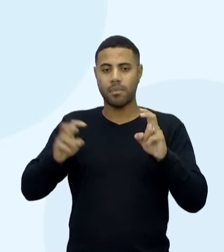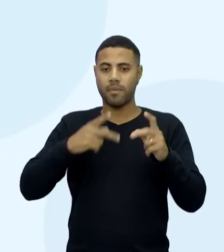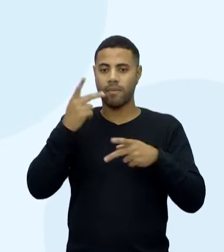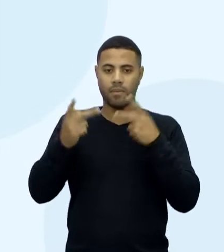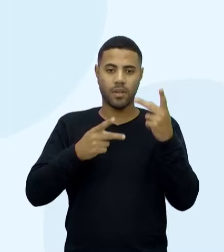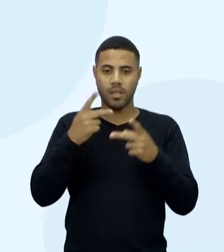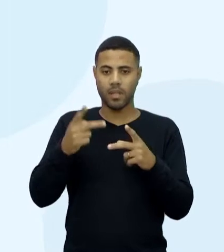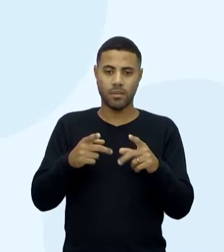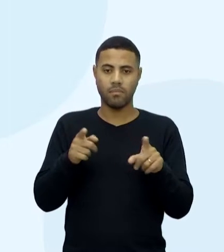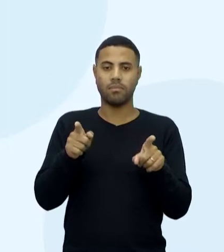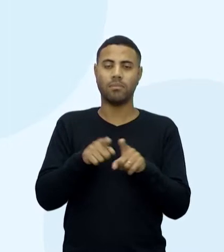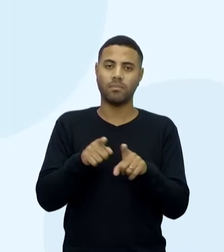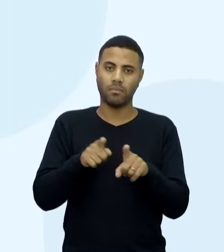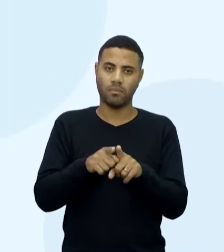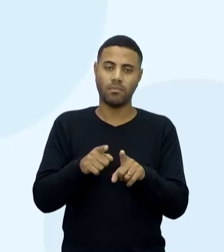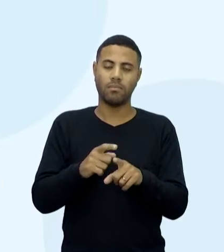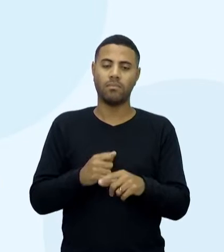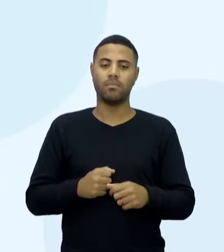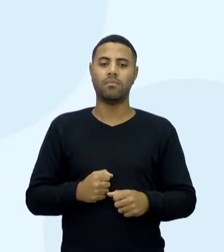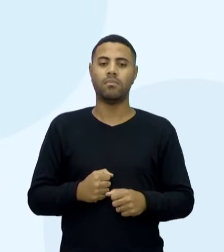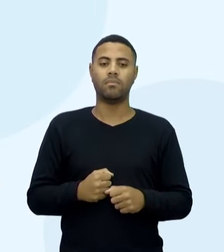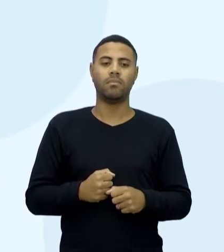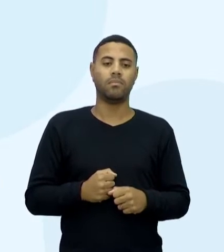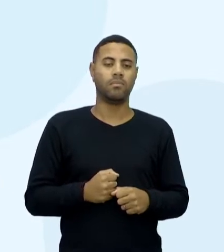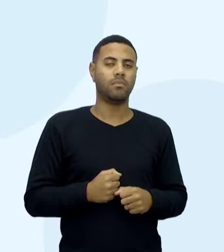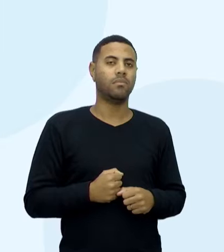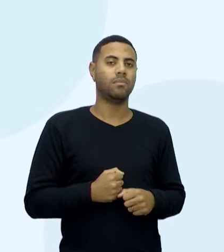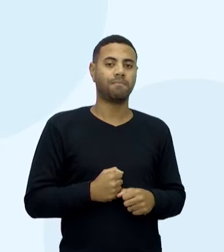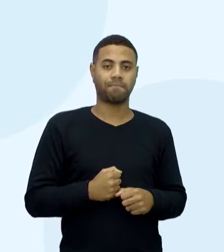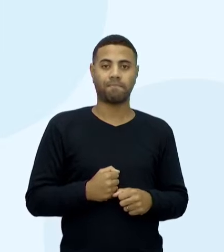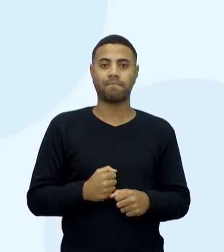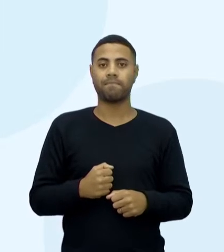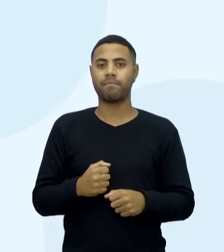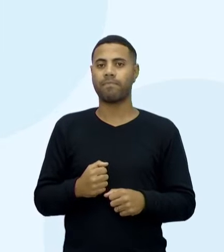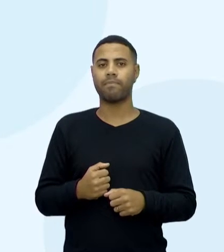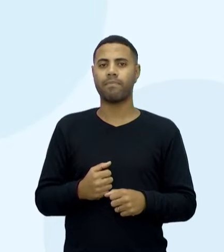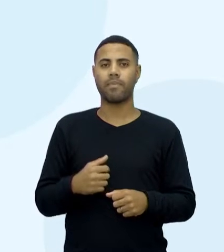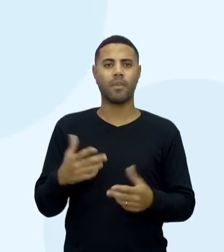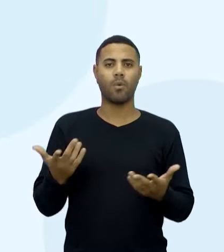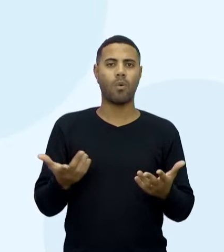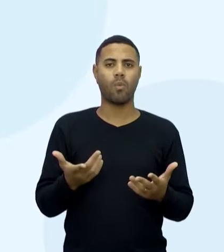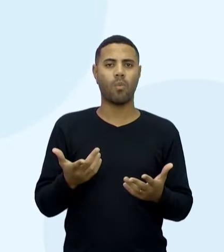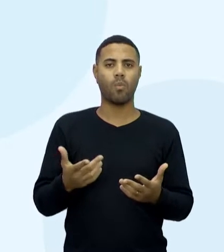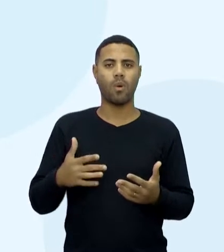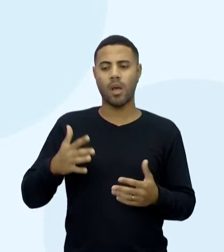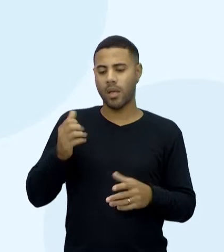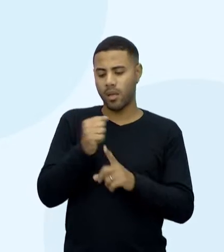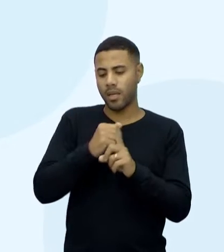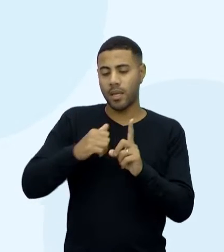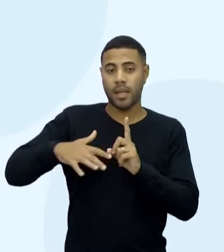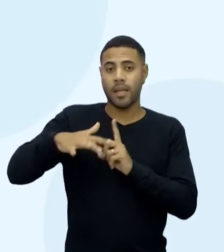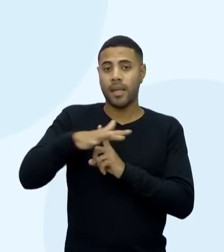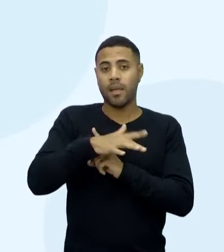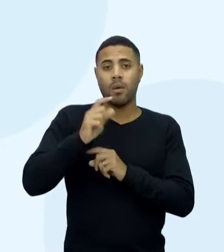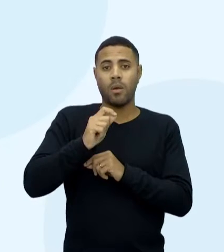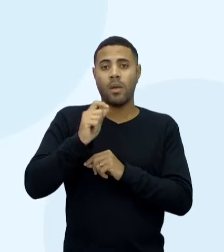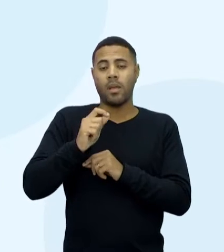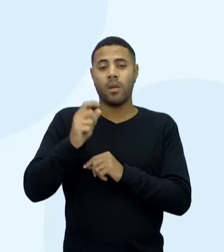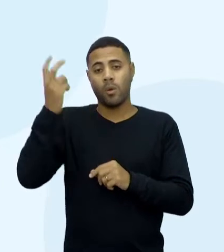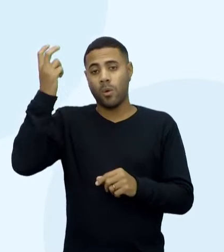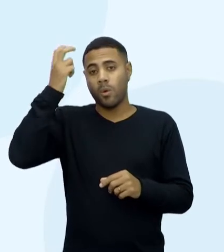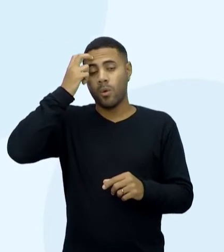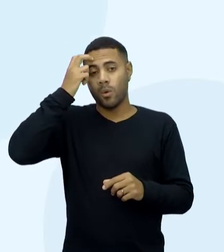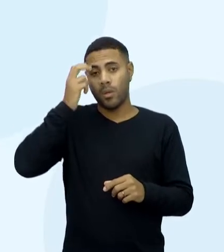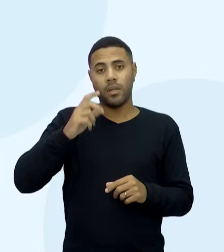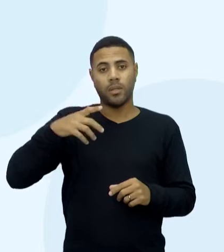tema mobilizado nesse nessa fala nesse discurso né Quais são os valores dominantes então fundamentalmente o que que esse